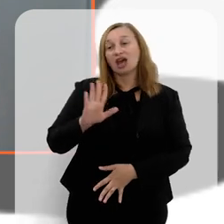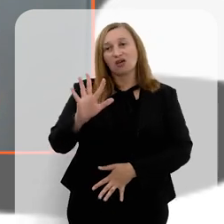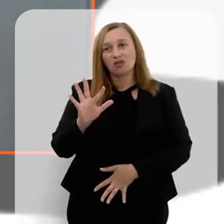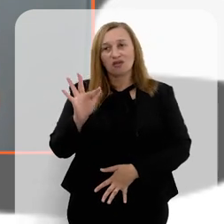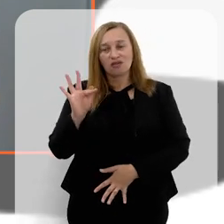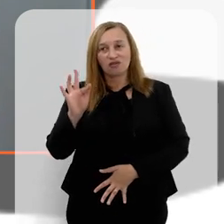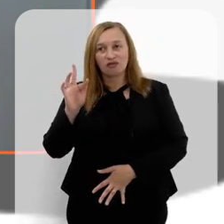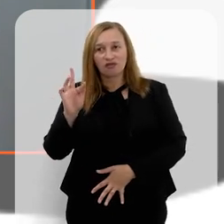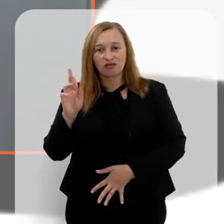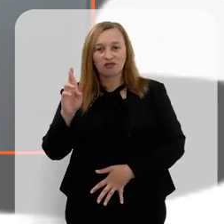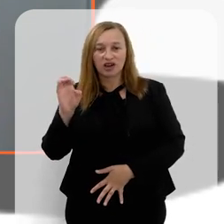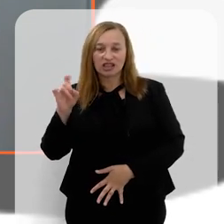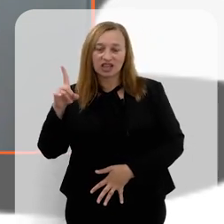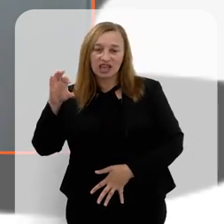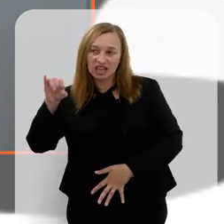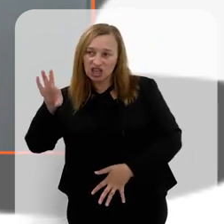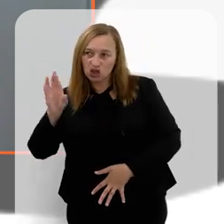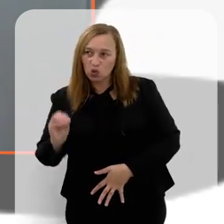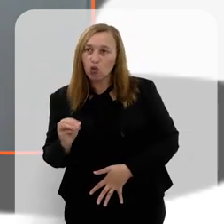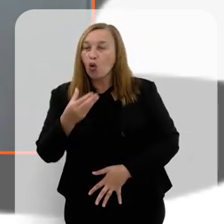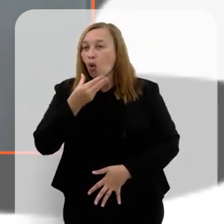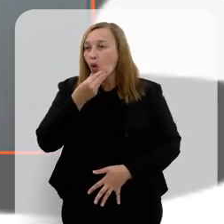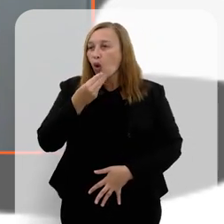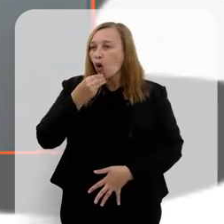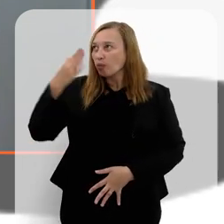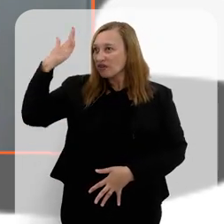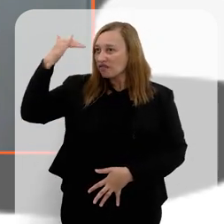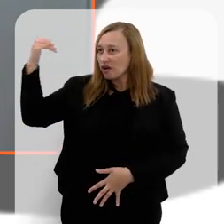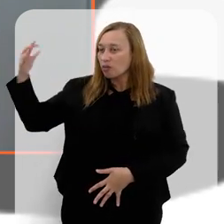Não, aí o Frederic fala assim: Gandhi foi